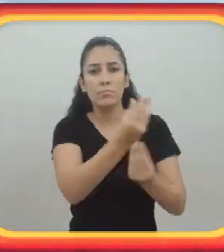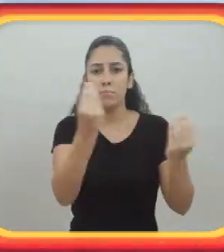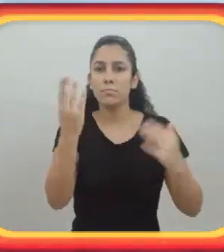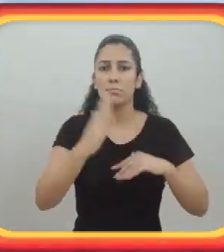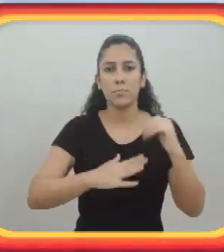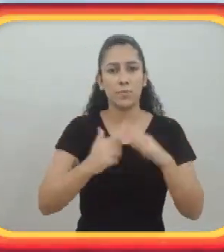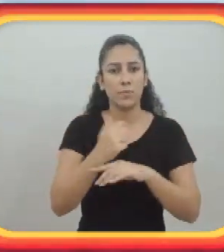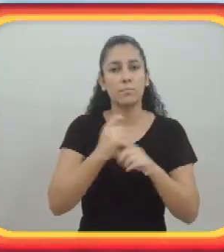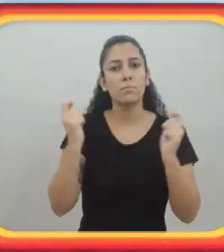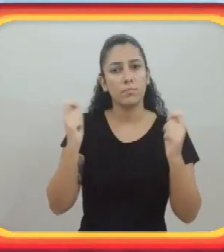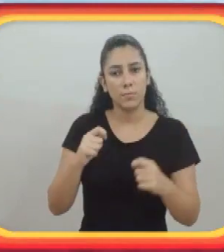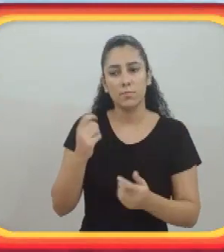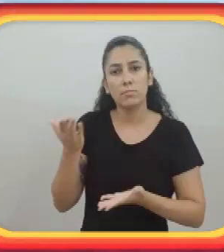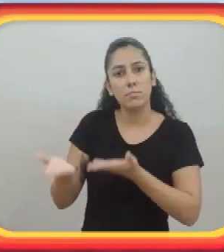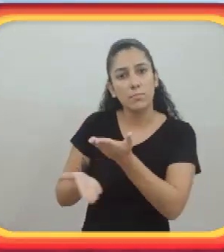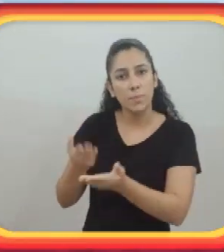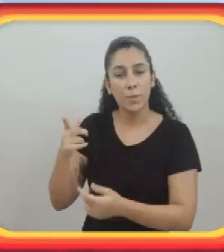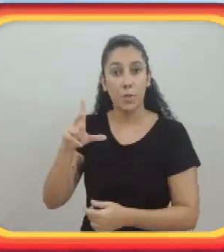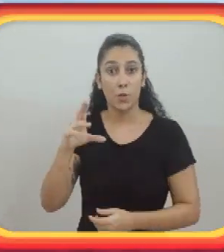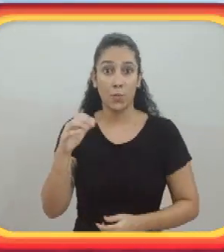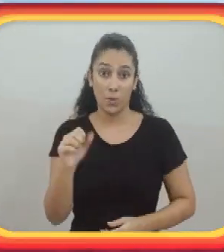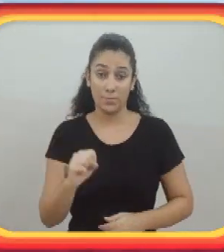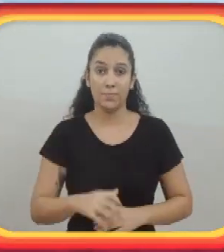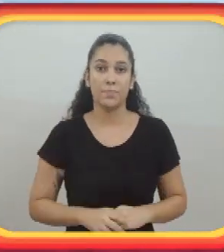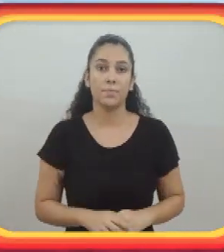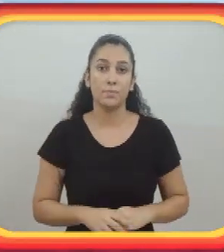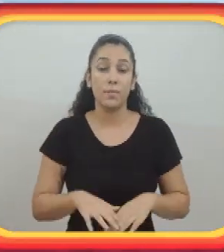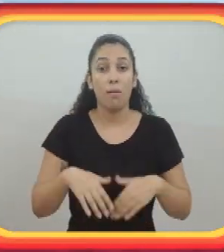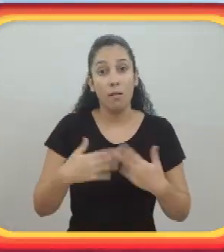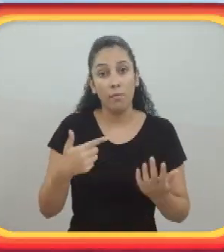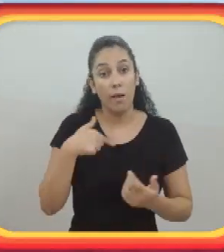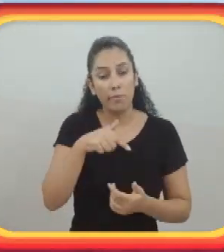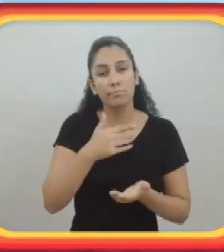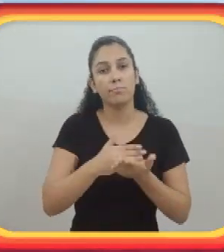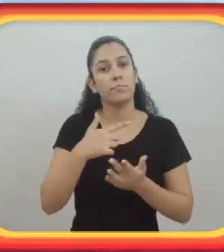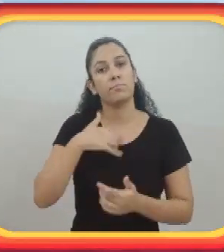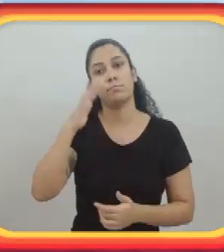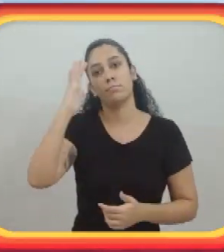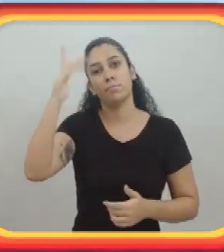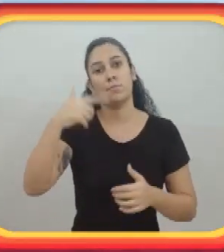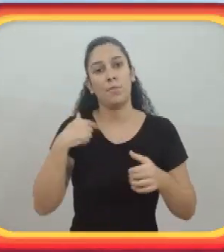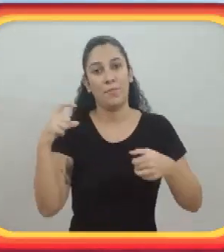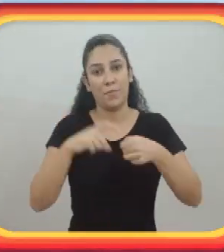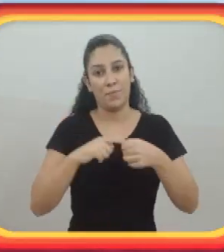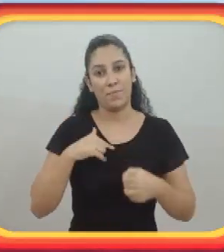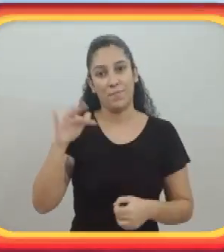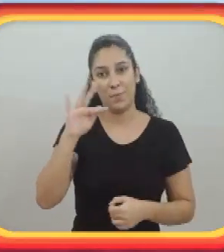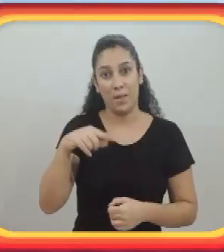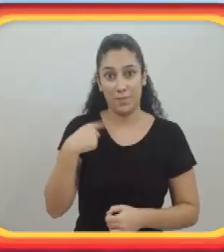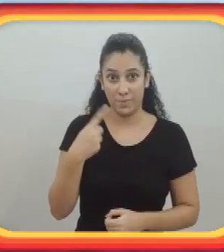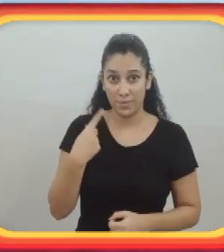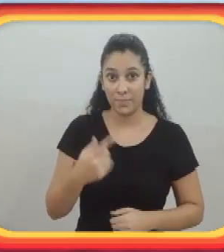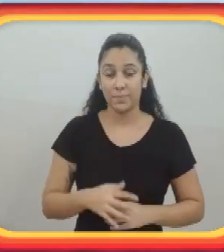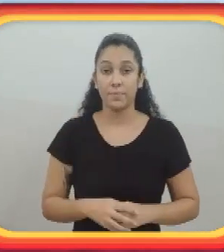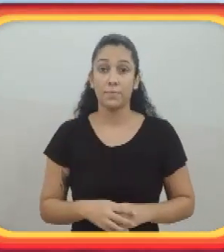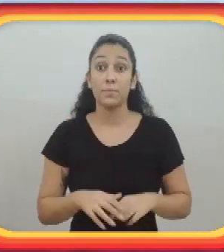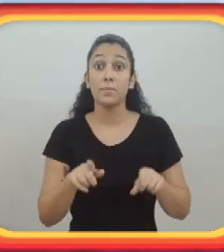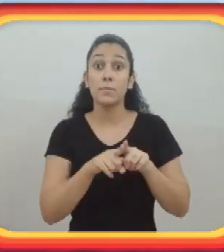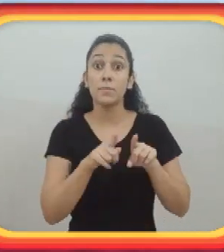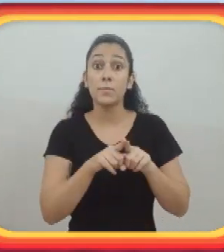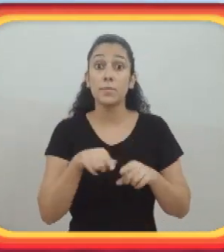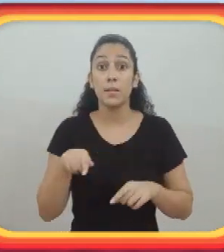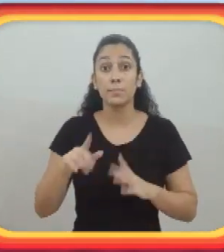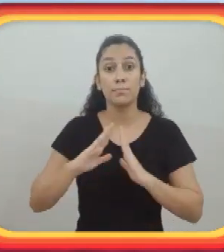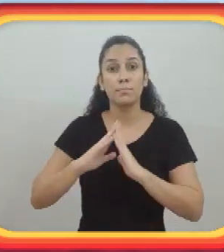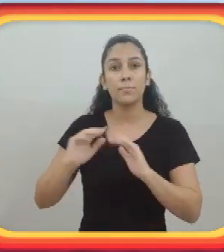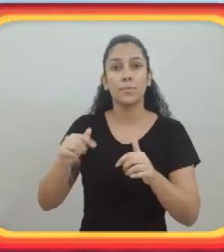E aí ela me aconselhou a eu voltar a fazer algo que eu me identificasse, não para tratar o Lucas, porque existiam os